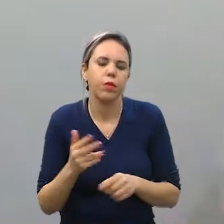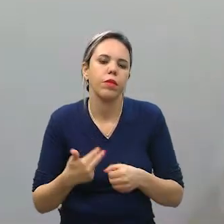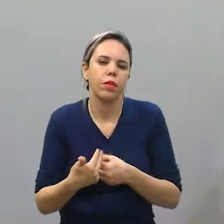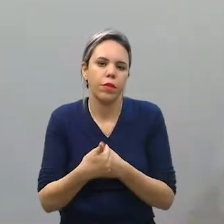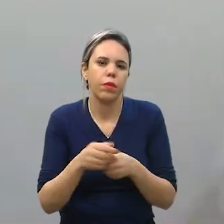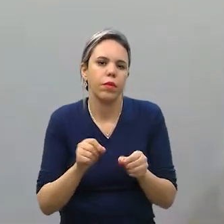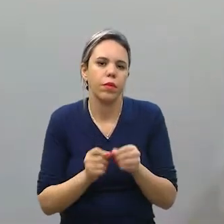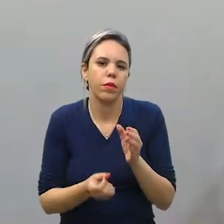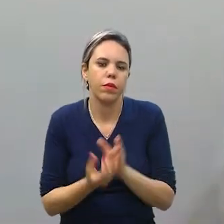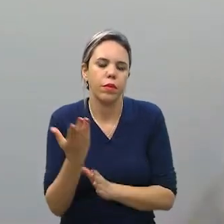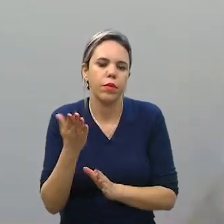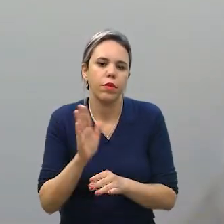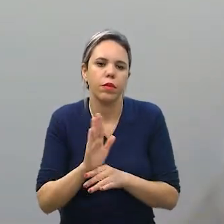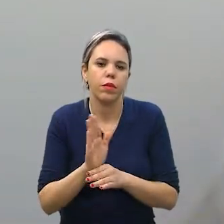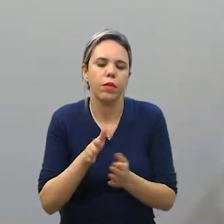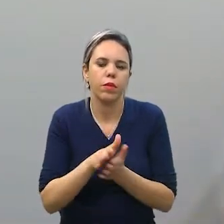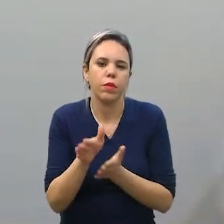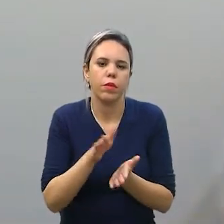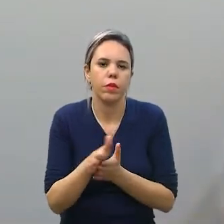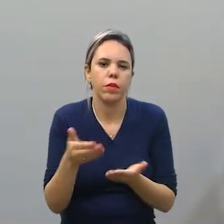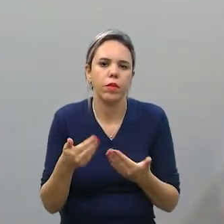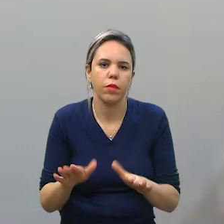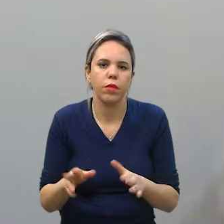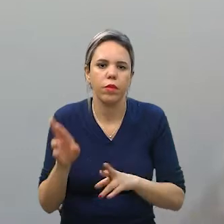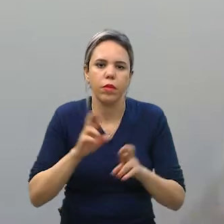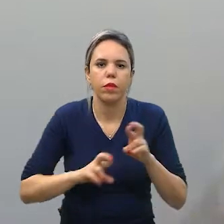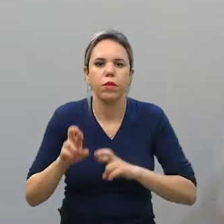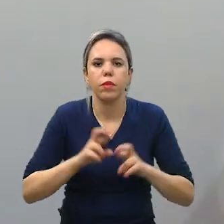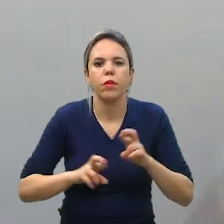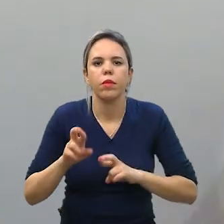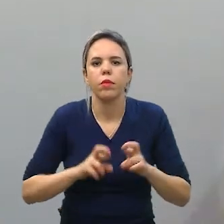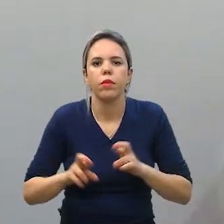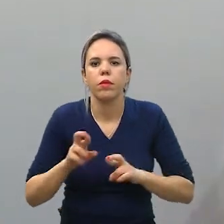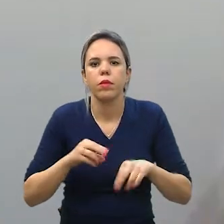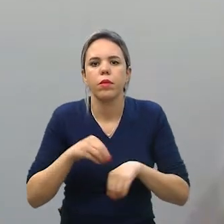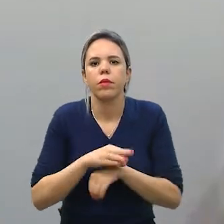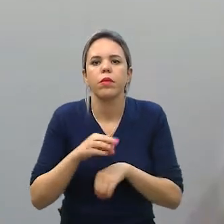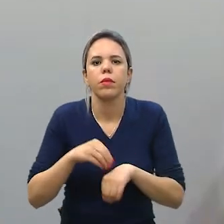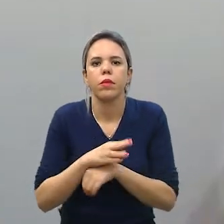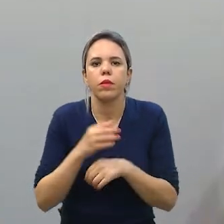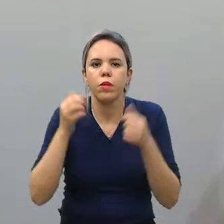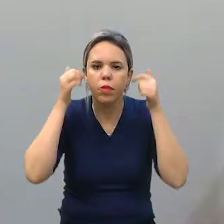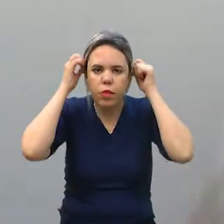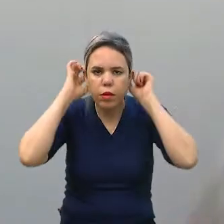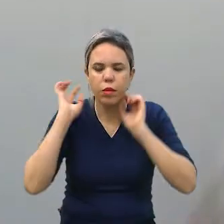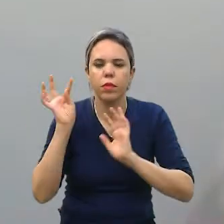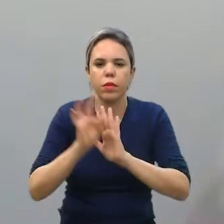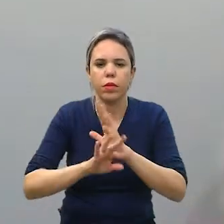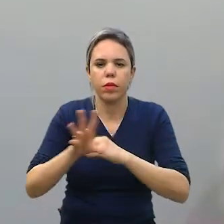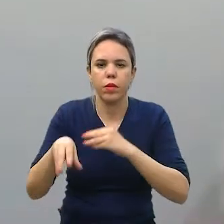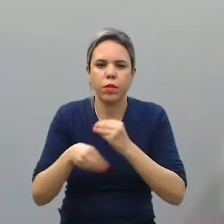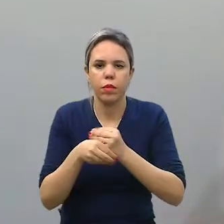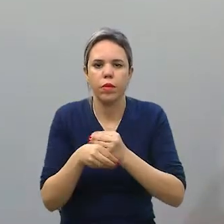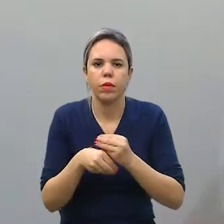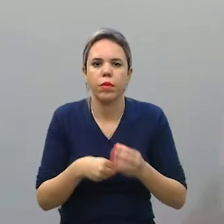exemplo, lançou uma edição que analisa, que traz alguns textos